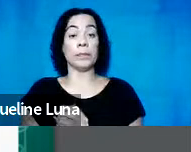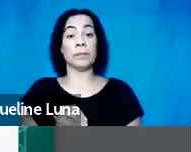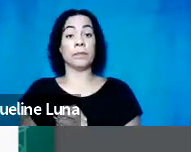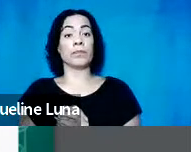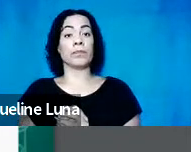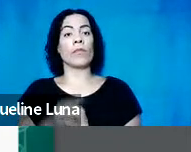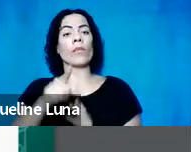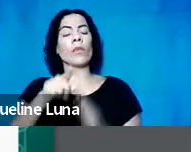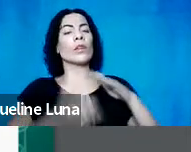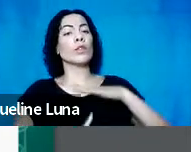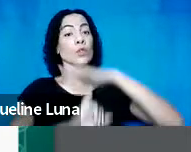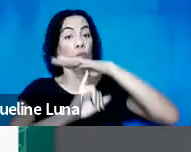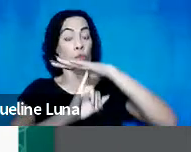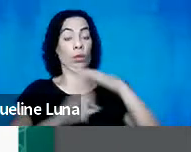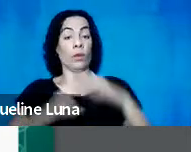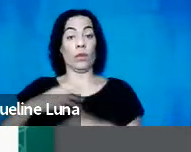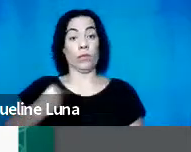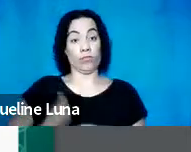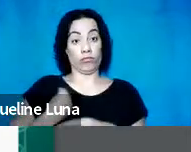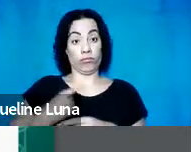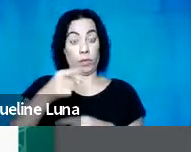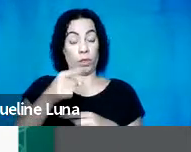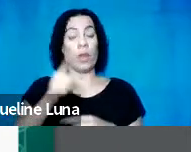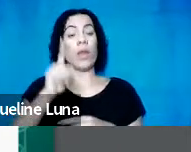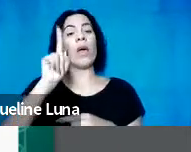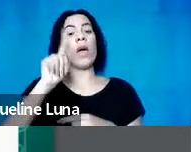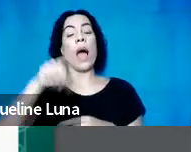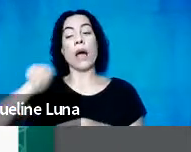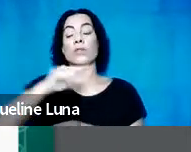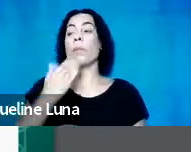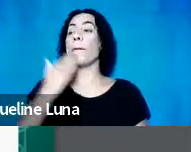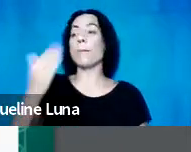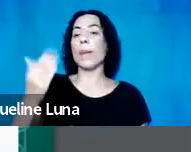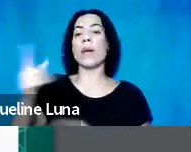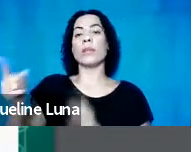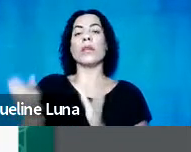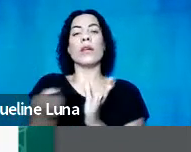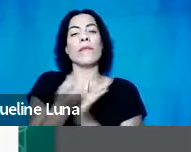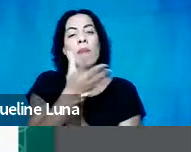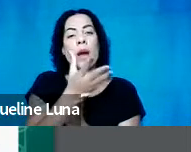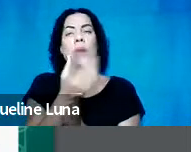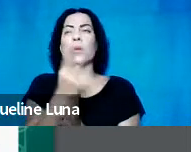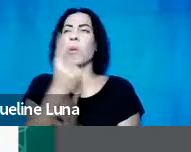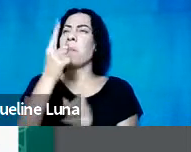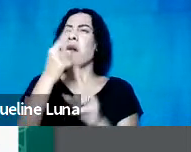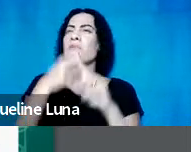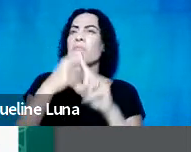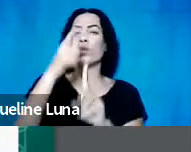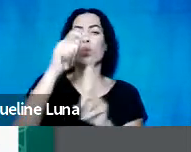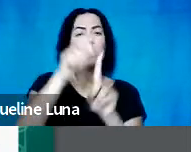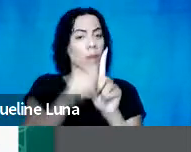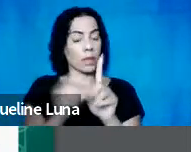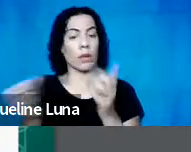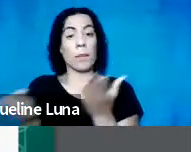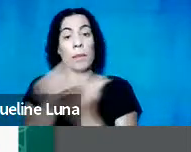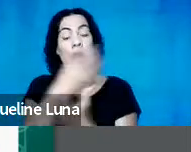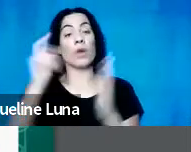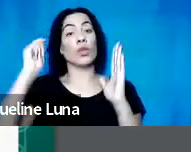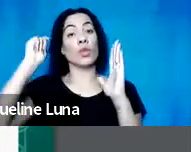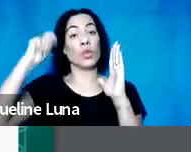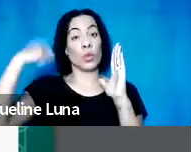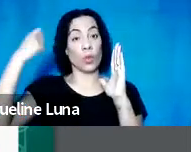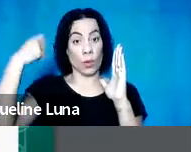As instituições que estão fazendo parte, a gente solicita que elas enviem, pelo menos uma vez por mês, né, um vídeo. A gente tem